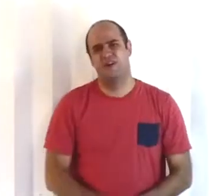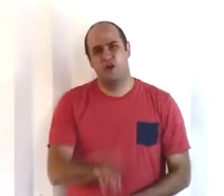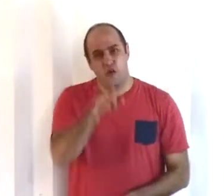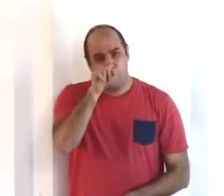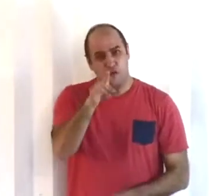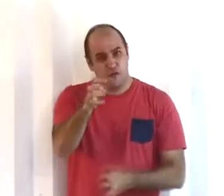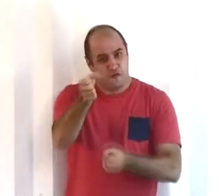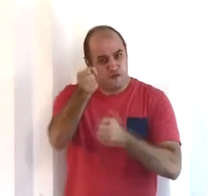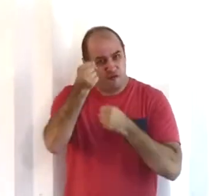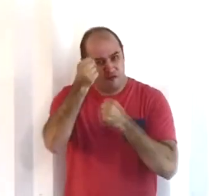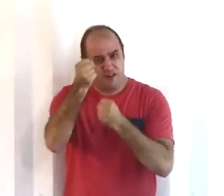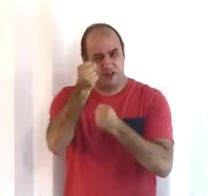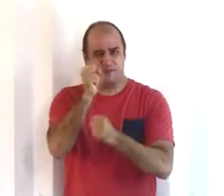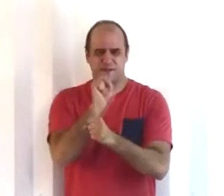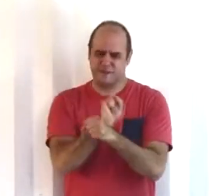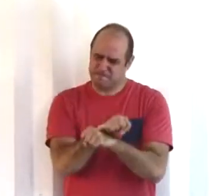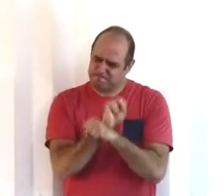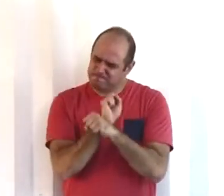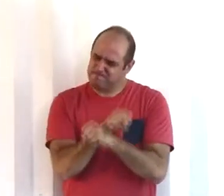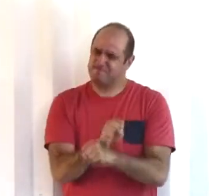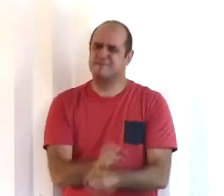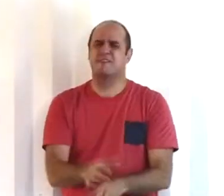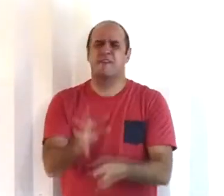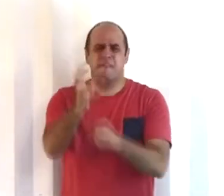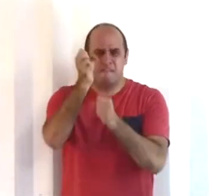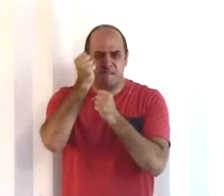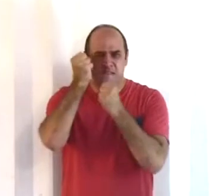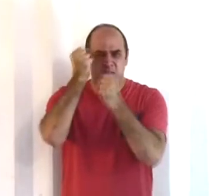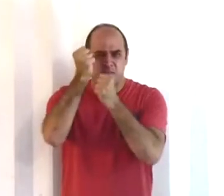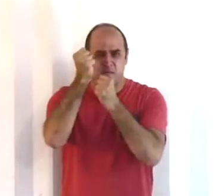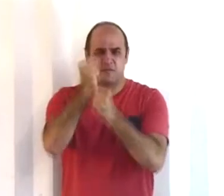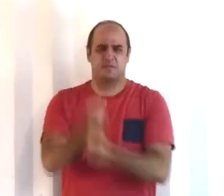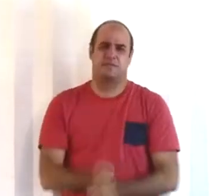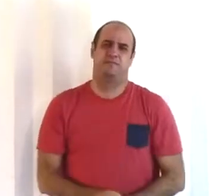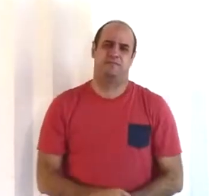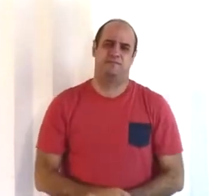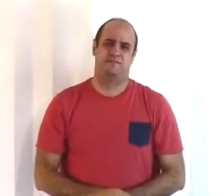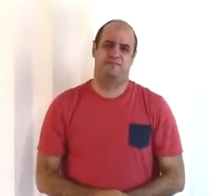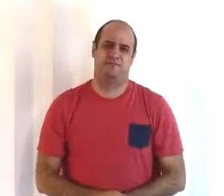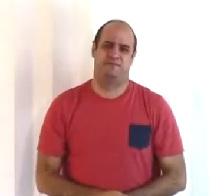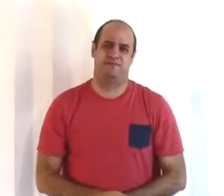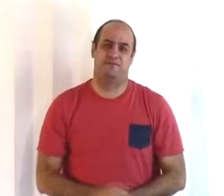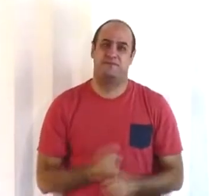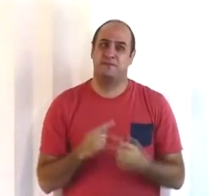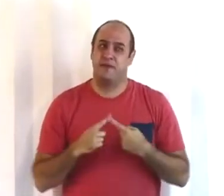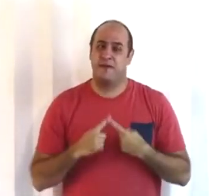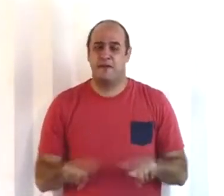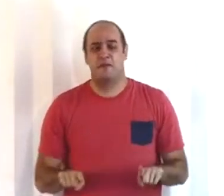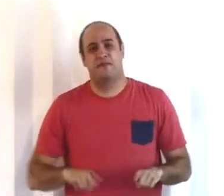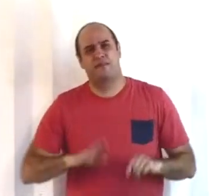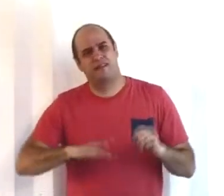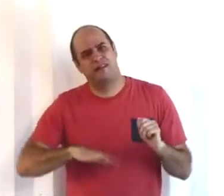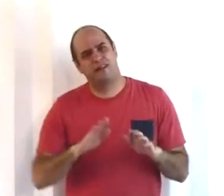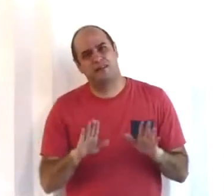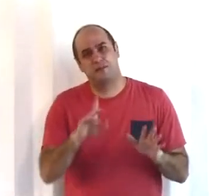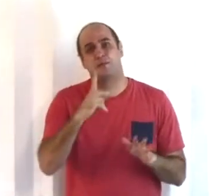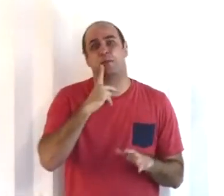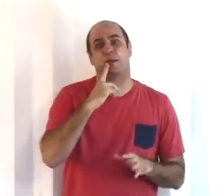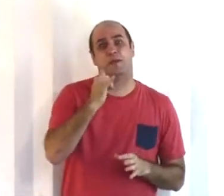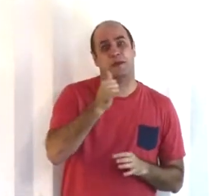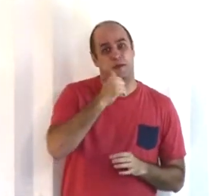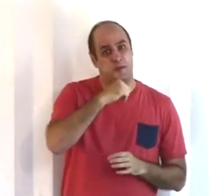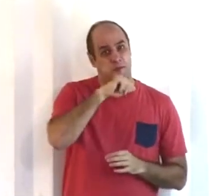firme em esperança, permaneça firme no Senhor. Mas muitas vezes, queridos pais e